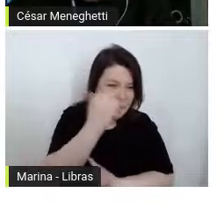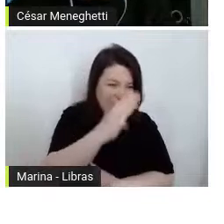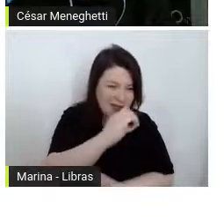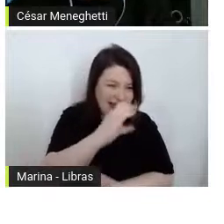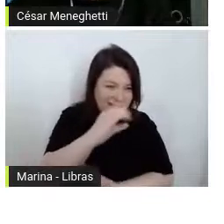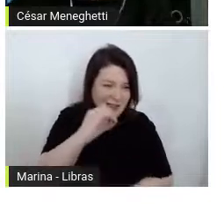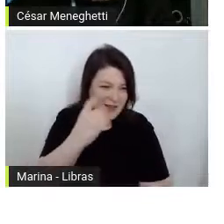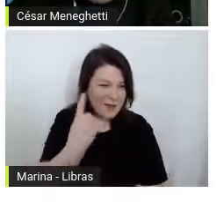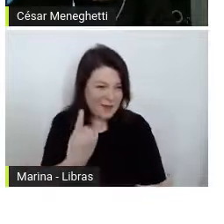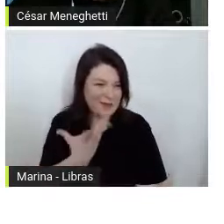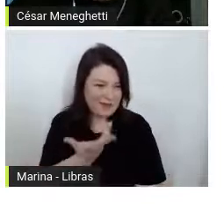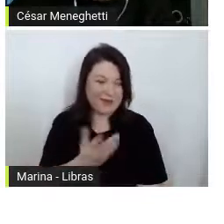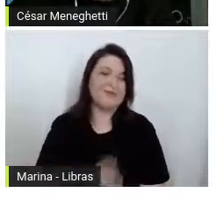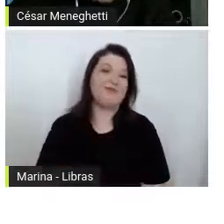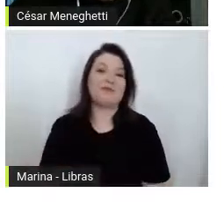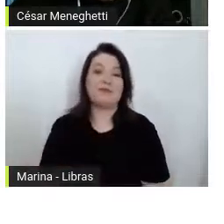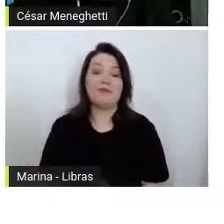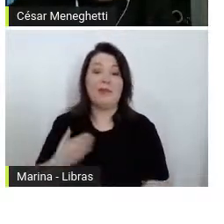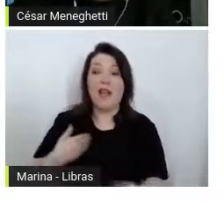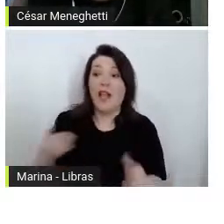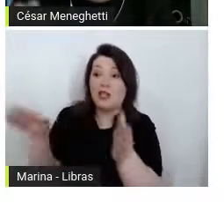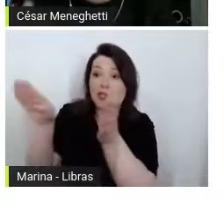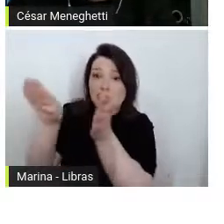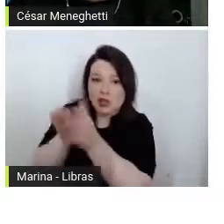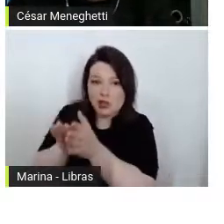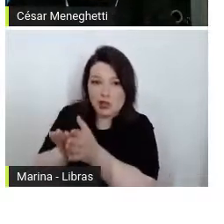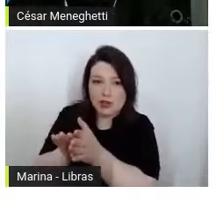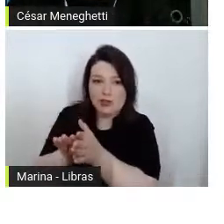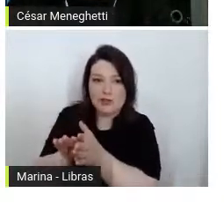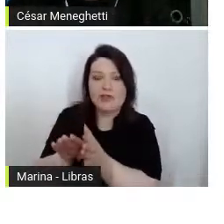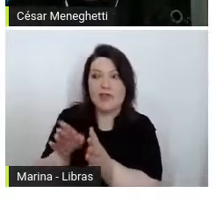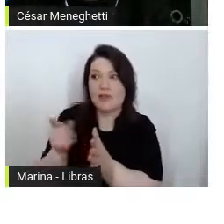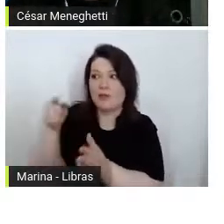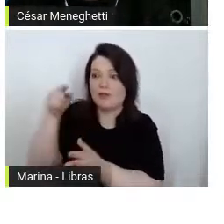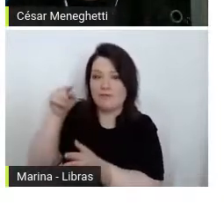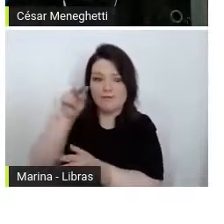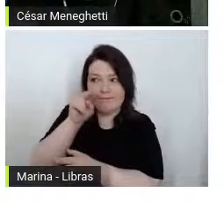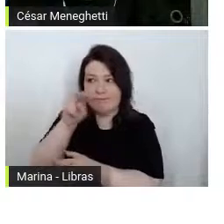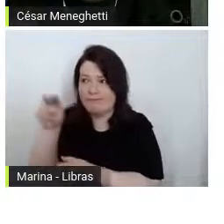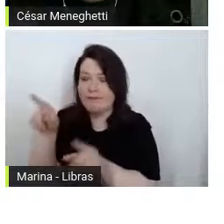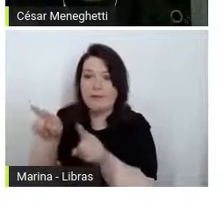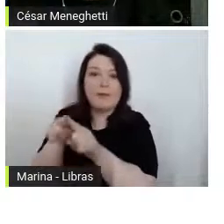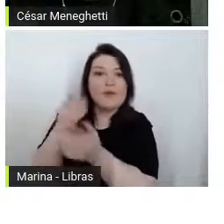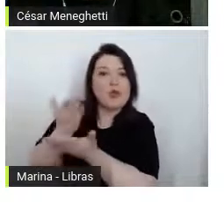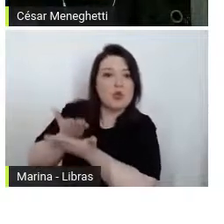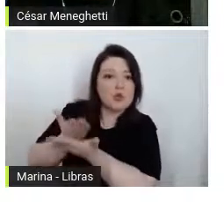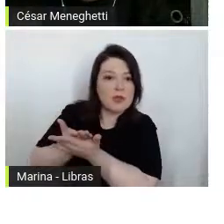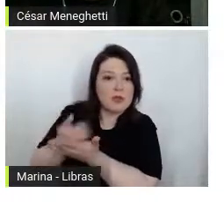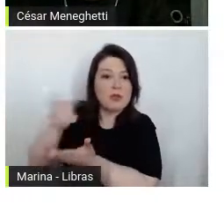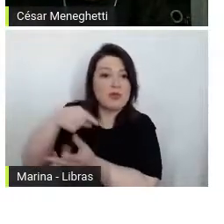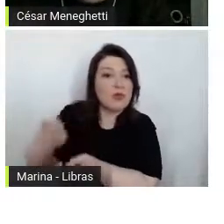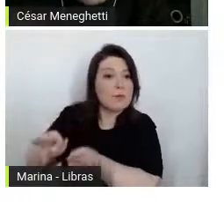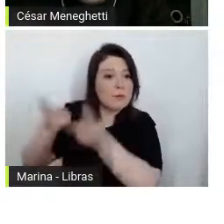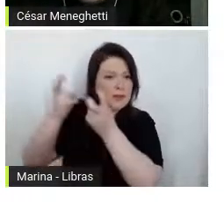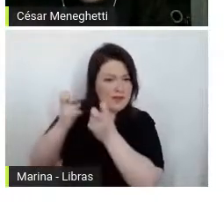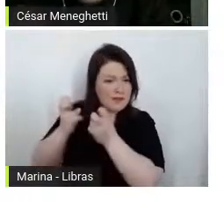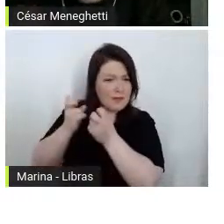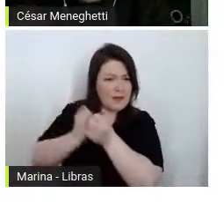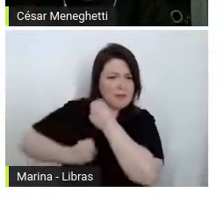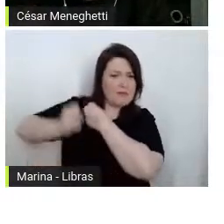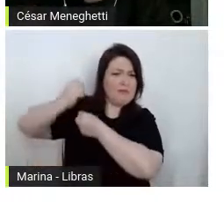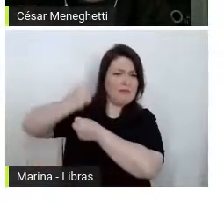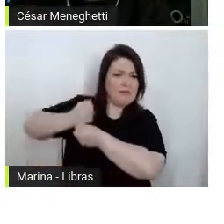na verdade, chegando lá não, e estudando, a gente percebeu que em 1900, no final dos anos